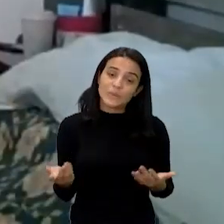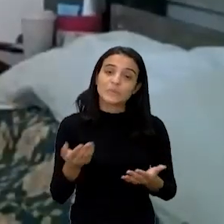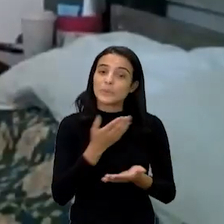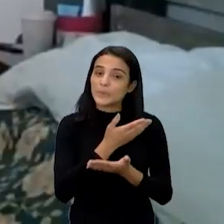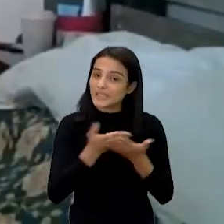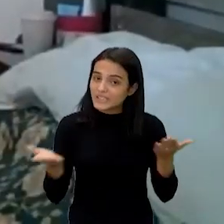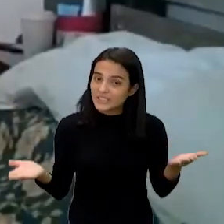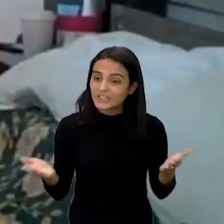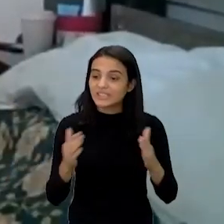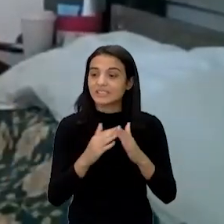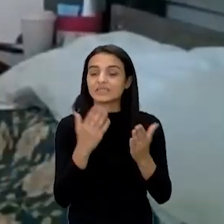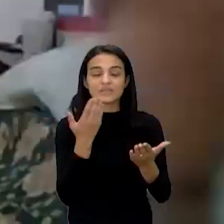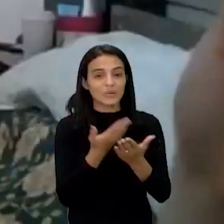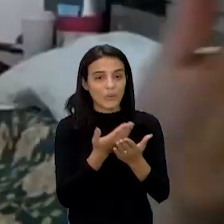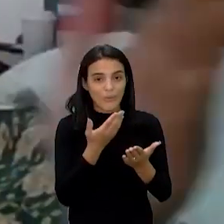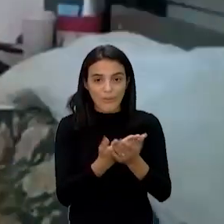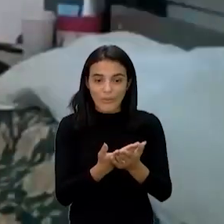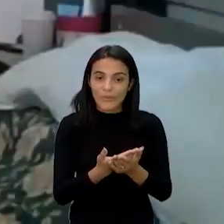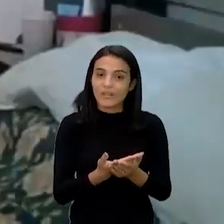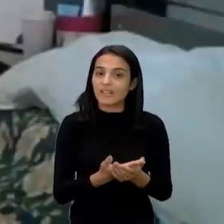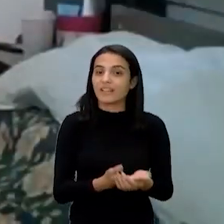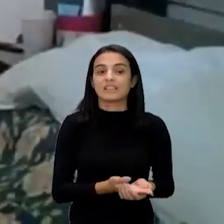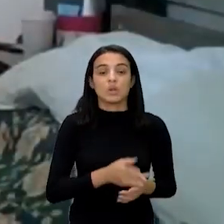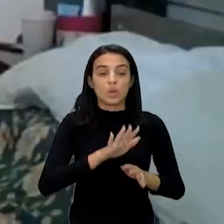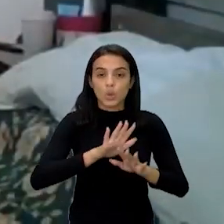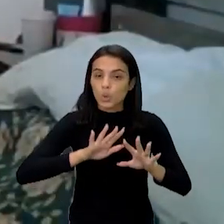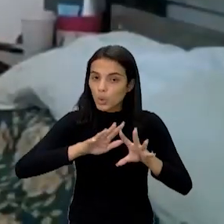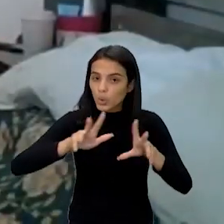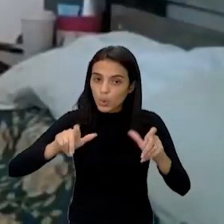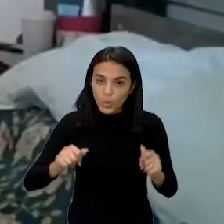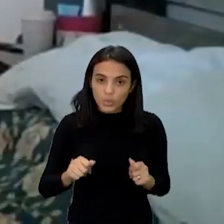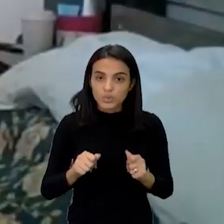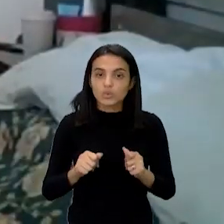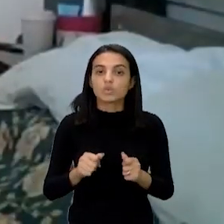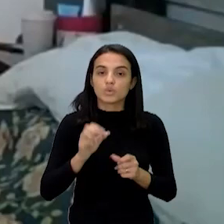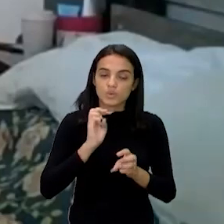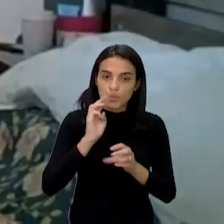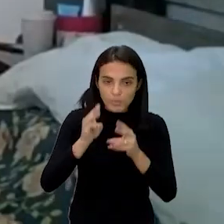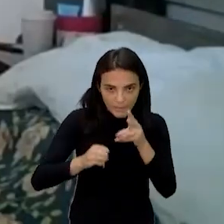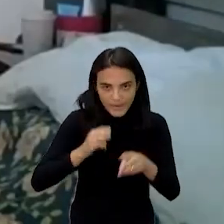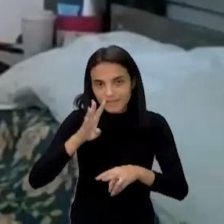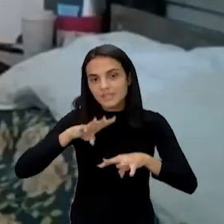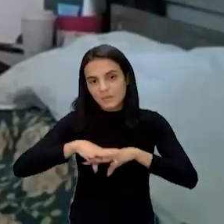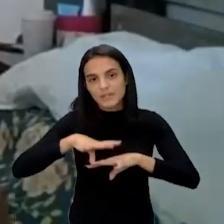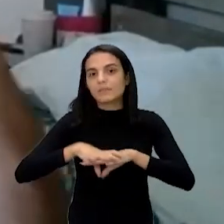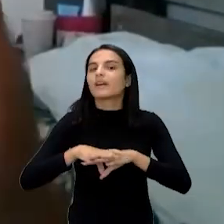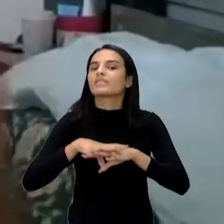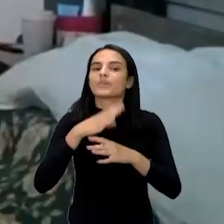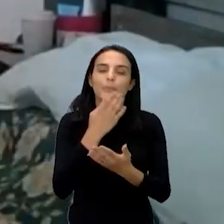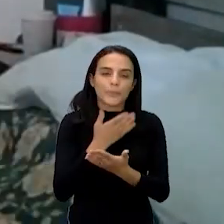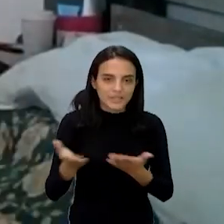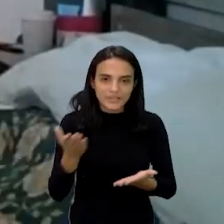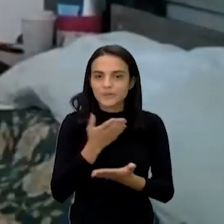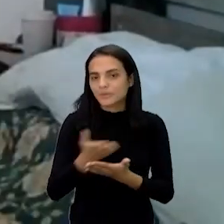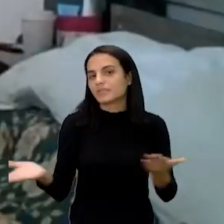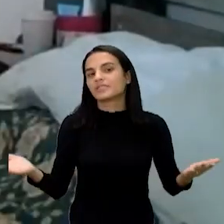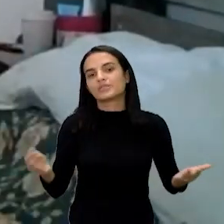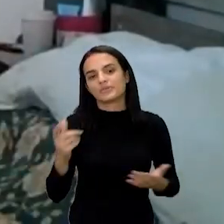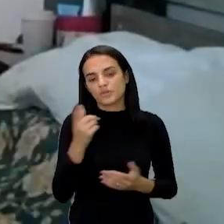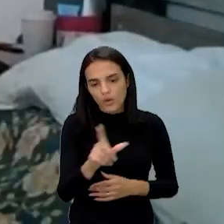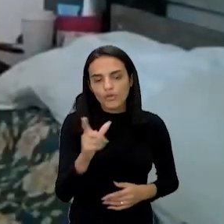Assim, no ensino médio eu reprovei em todos os mestres em matemática, o que era muito estranho, porque eu estudava matemática, gosto de matemática, trabalho com matemática